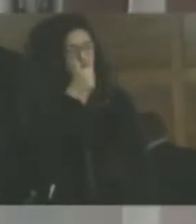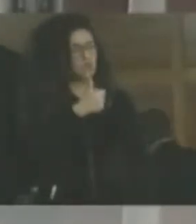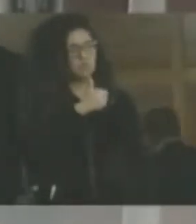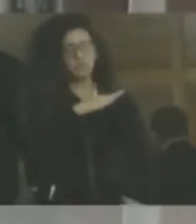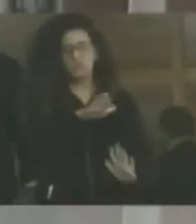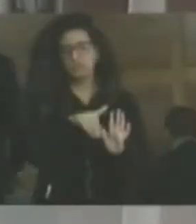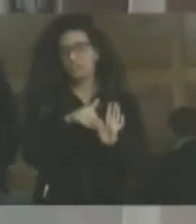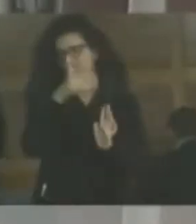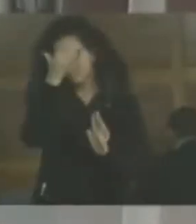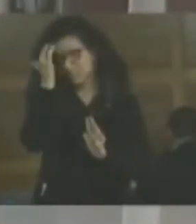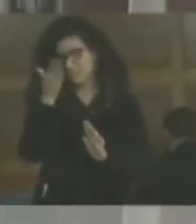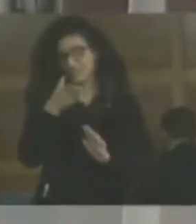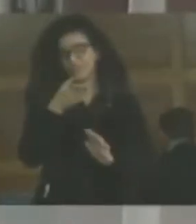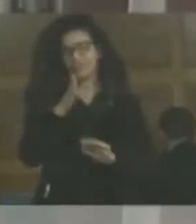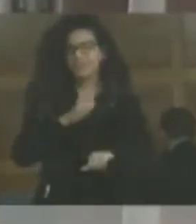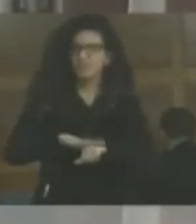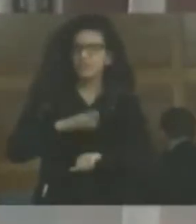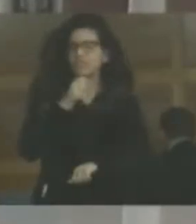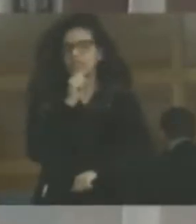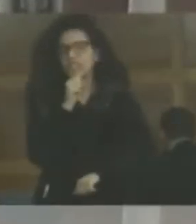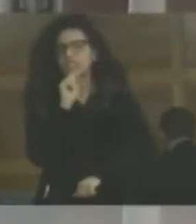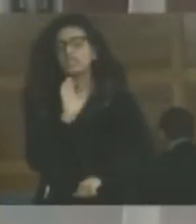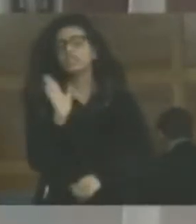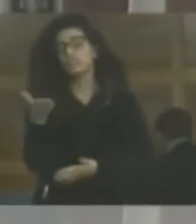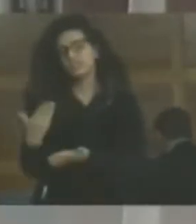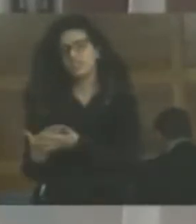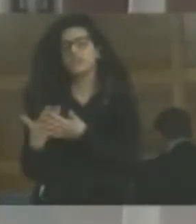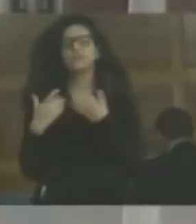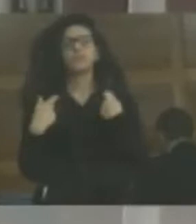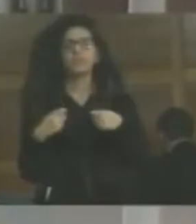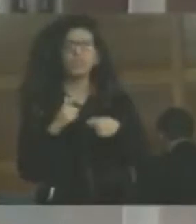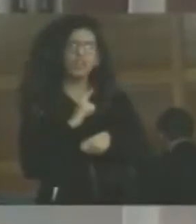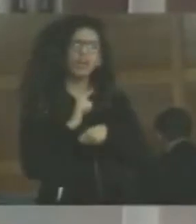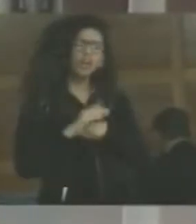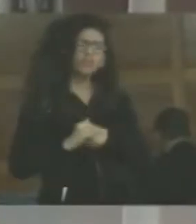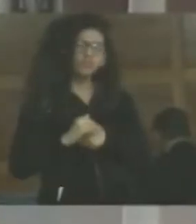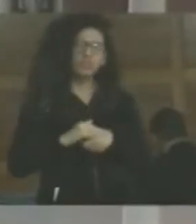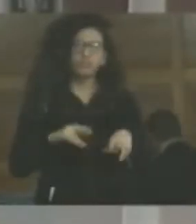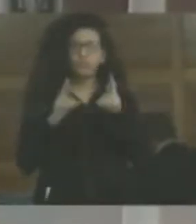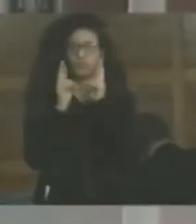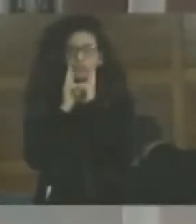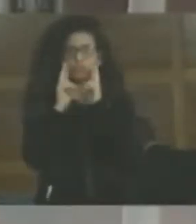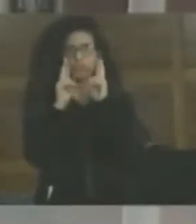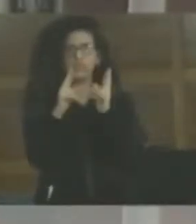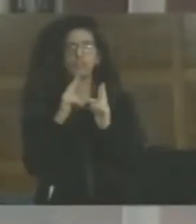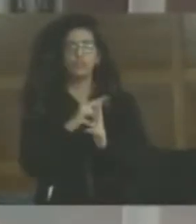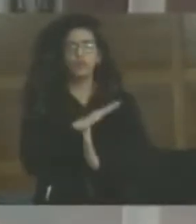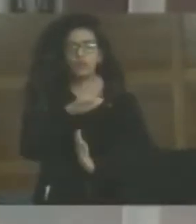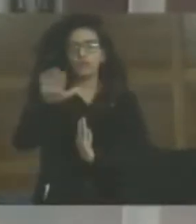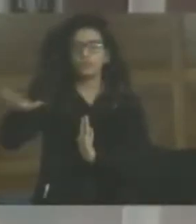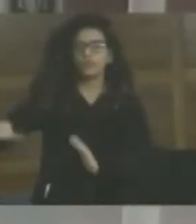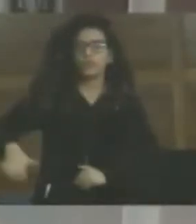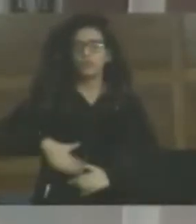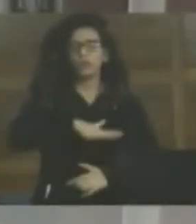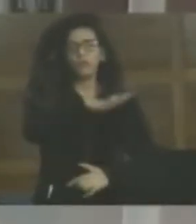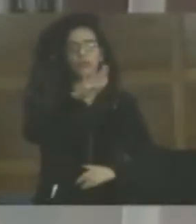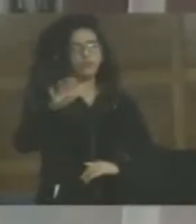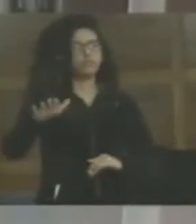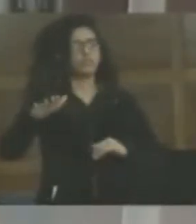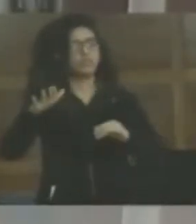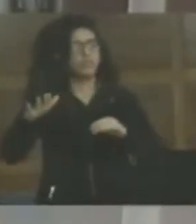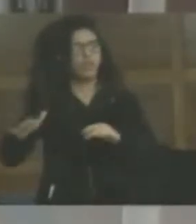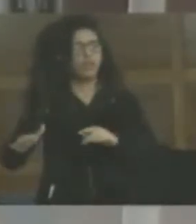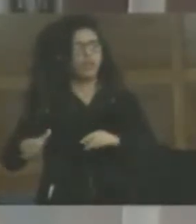moradores antigos estudaram ali. Então, uma escola que merece todo o carinho, uma escola que merece ali ao entorno toda aquela revitalização que a prefeitura